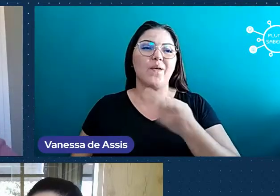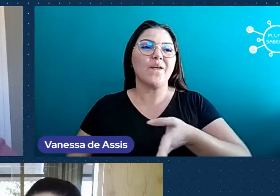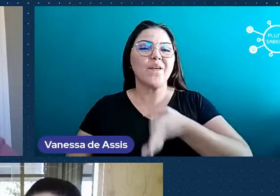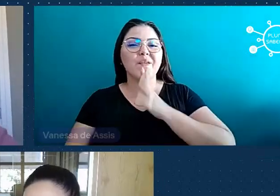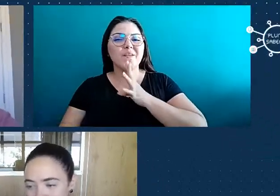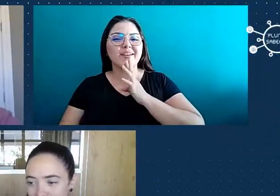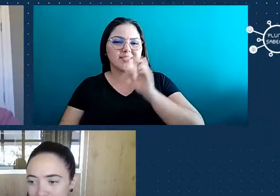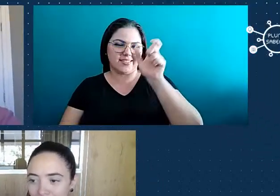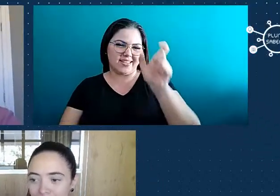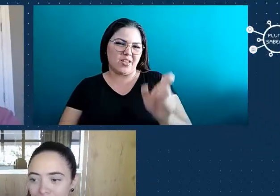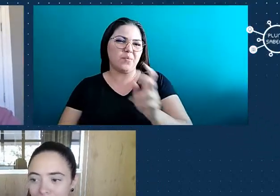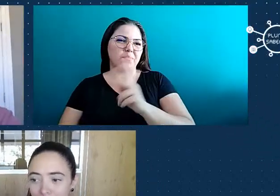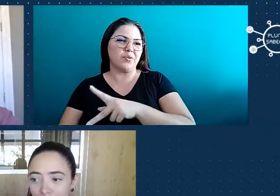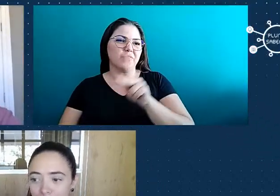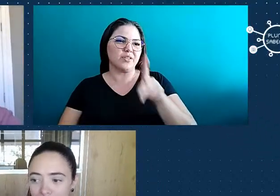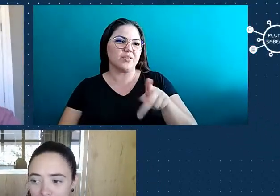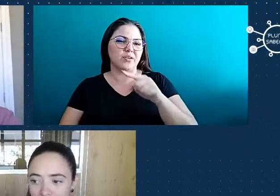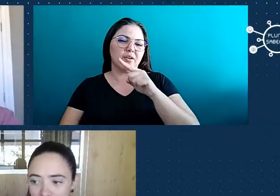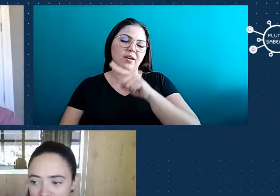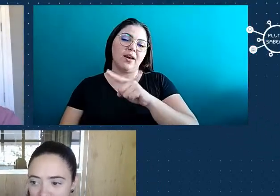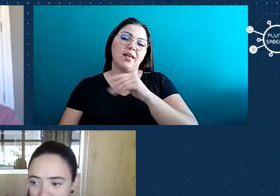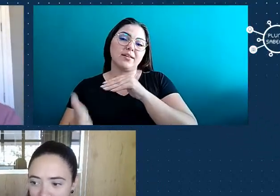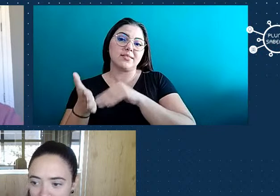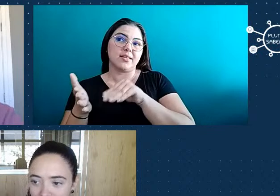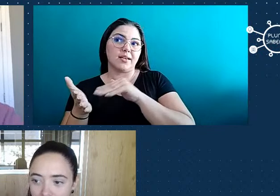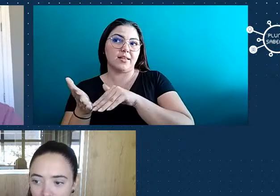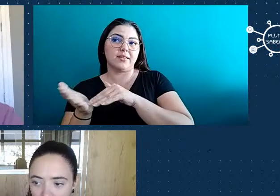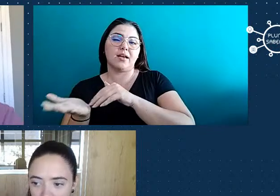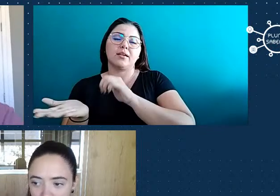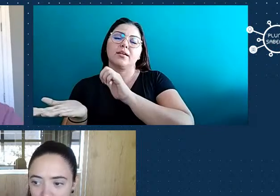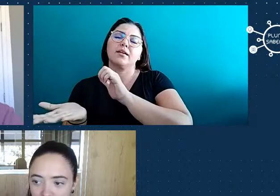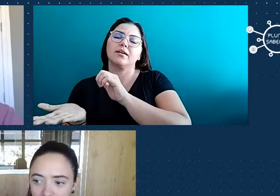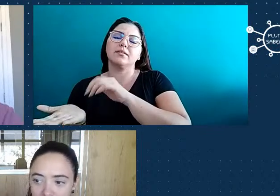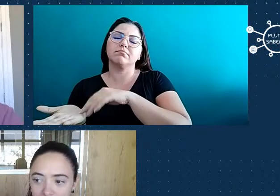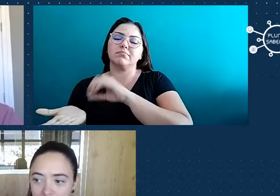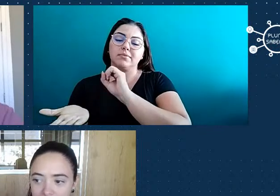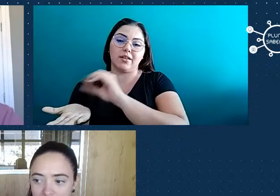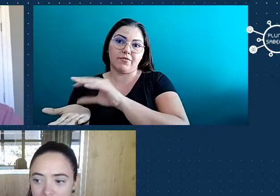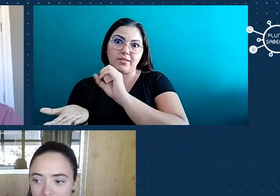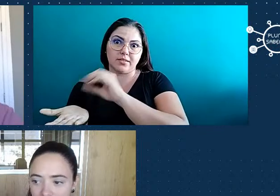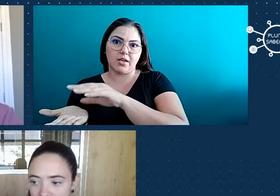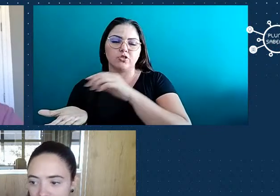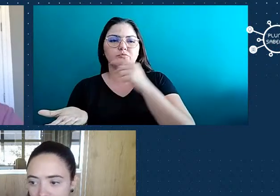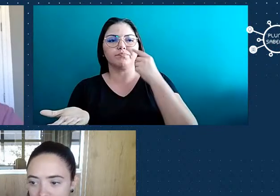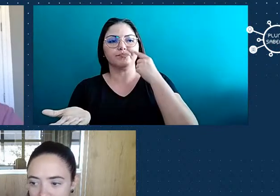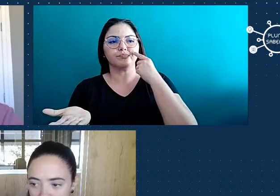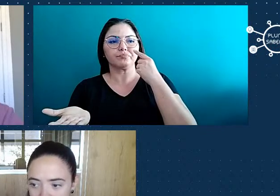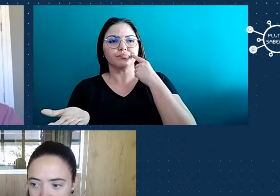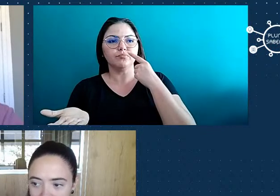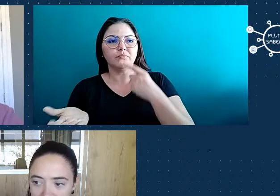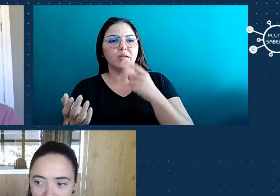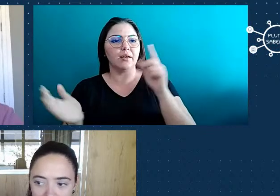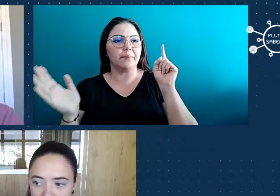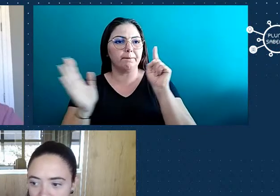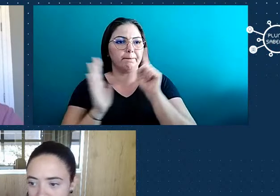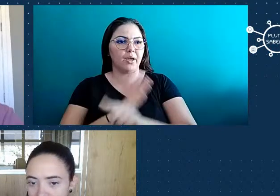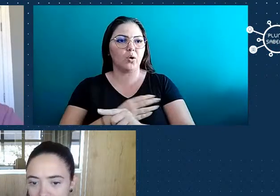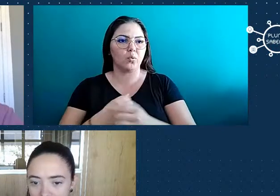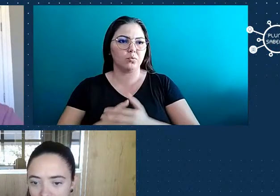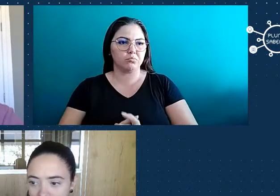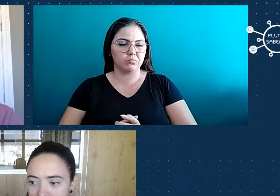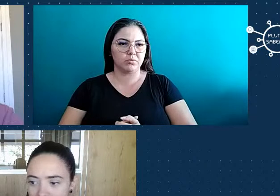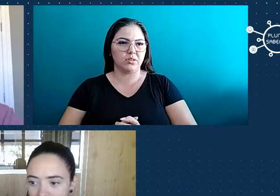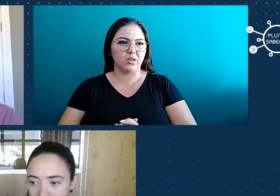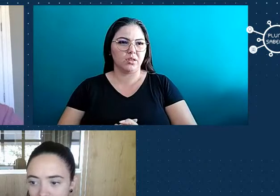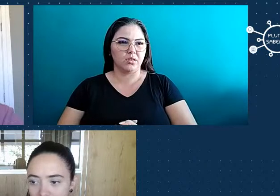ele colocou uma dúvida, que aí um projeto de pesquisa já pode ou devem ser apresentados os dados coletados, as análises e os